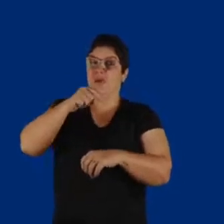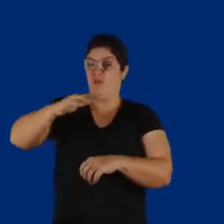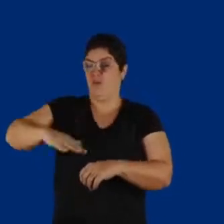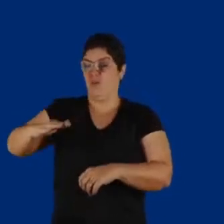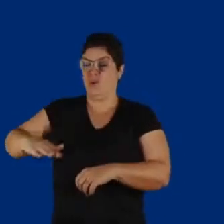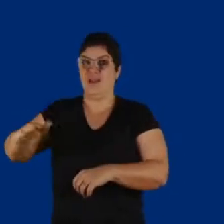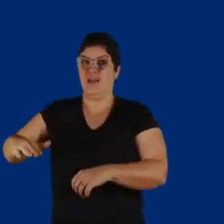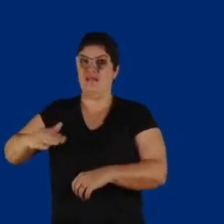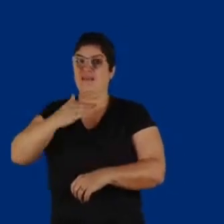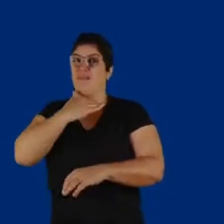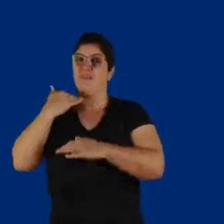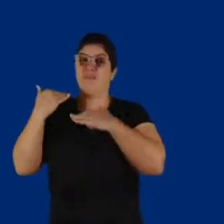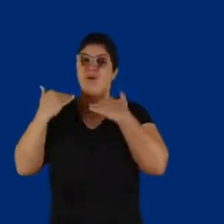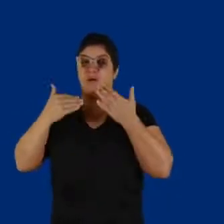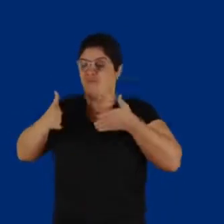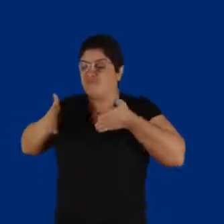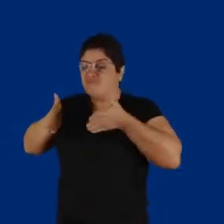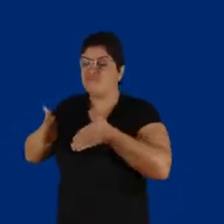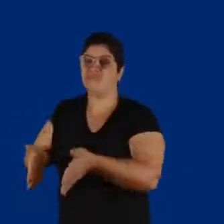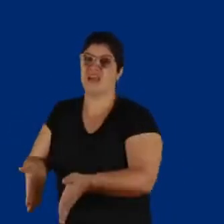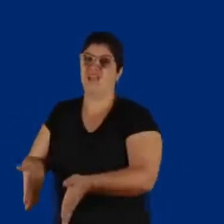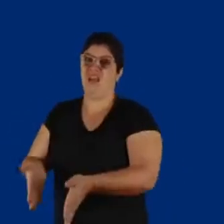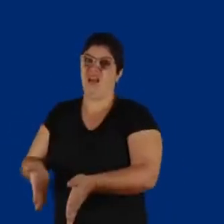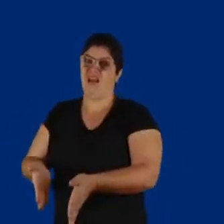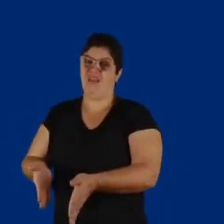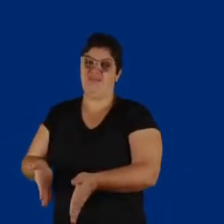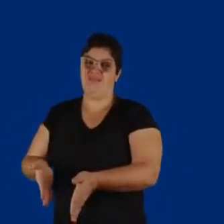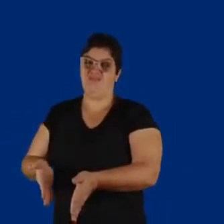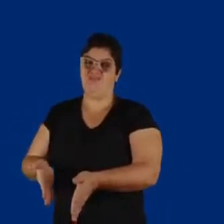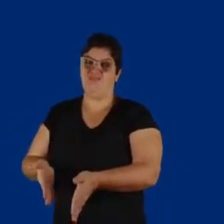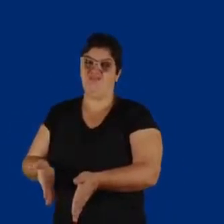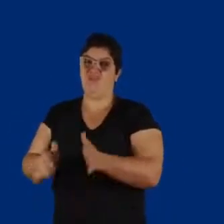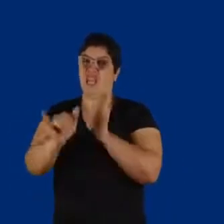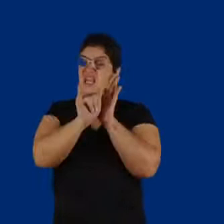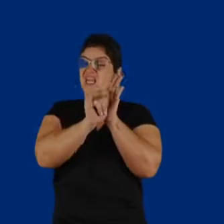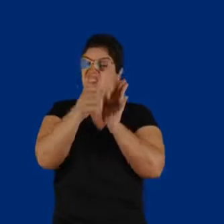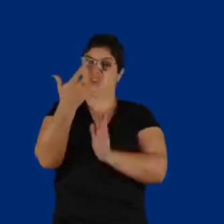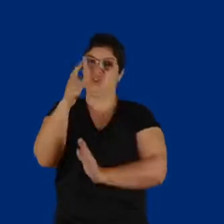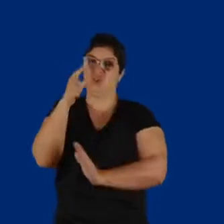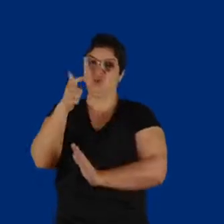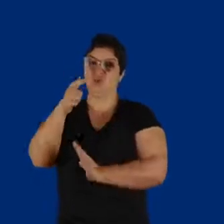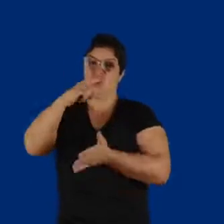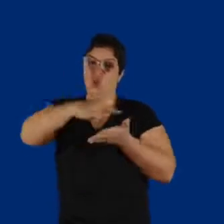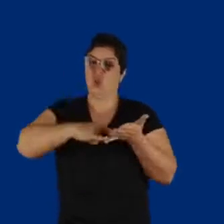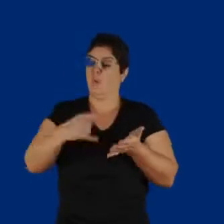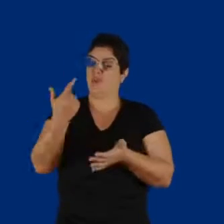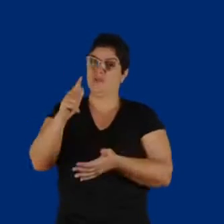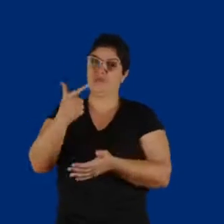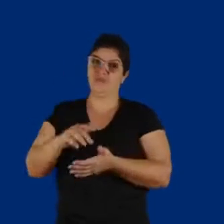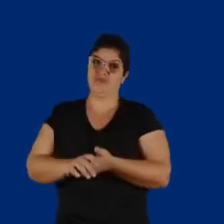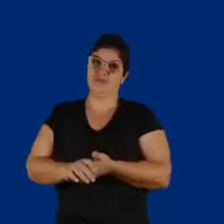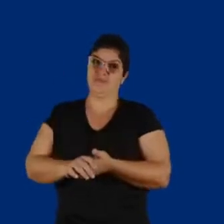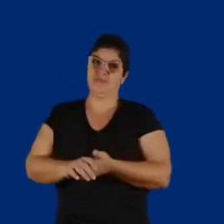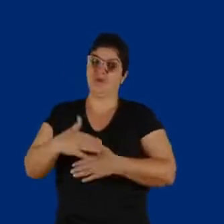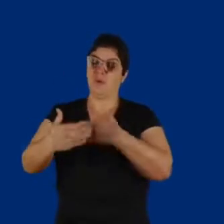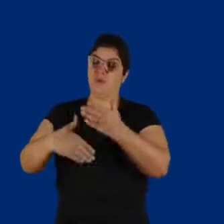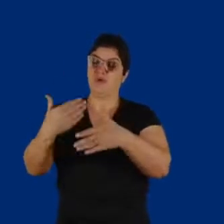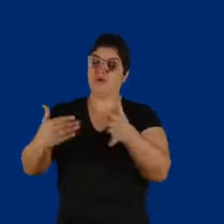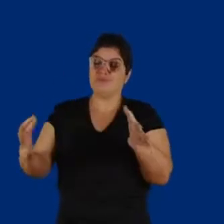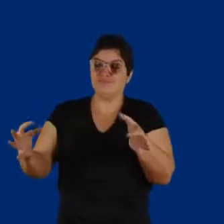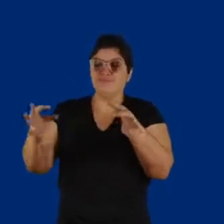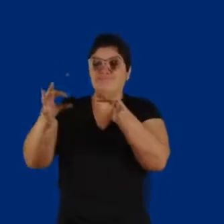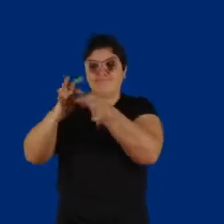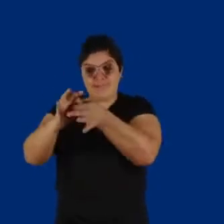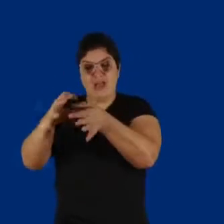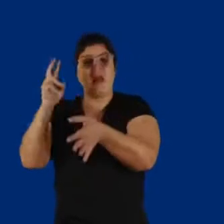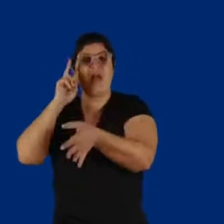cemitérios, enterradas sem nenhuma, e como indigentes. Então, estamos fazendo um processo de reconciliação para nos lembrarmos da